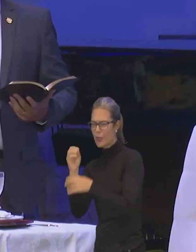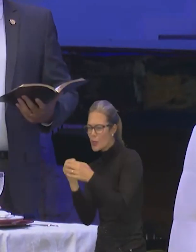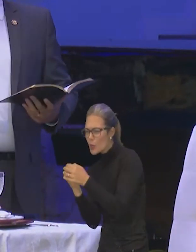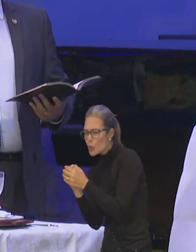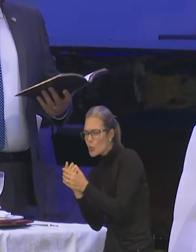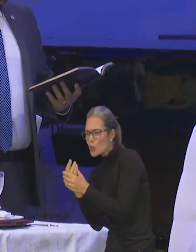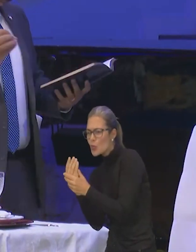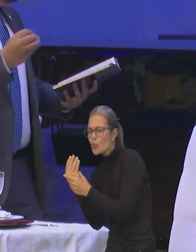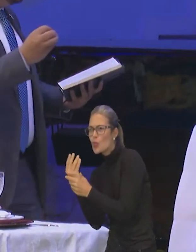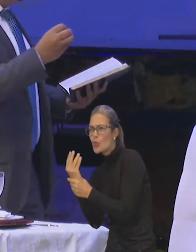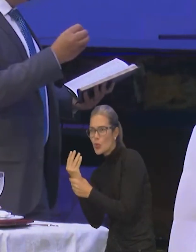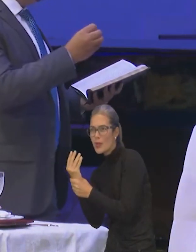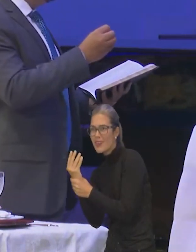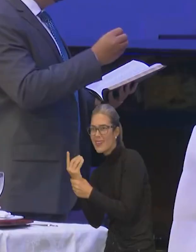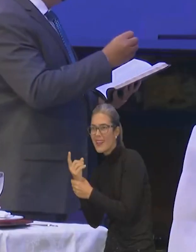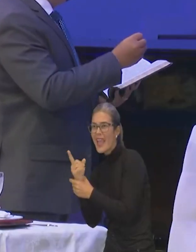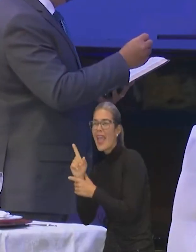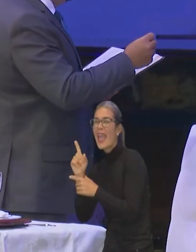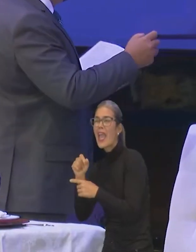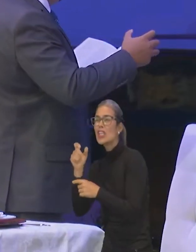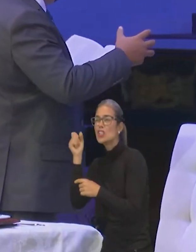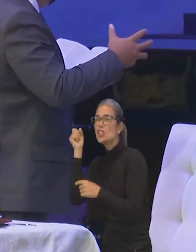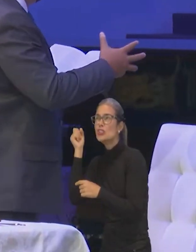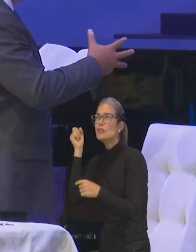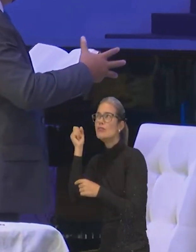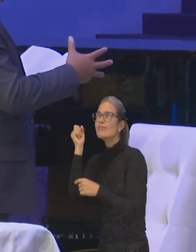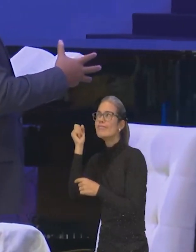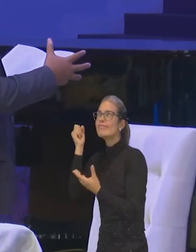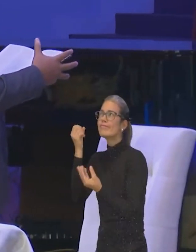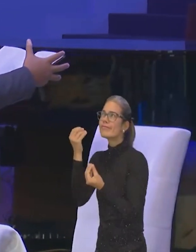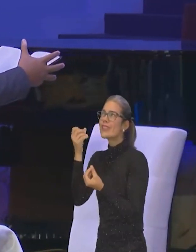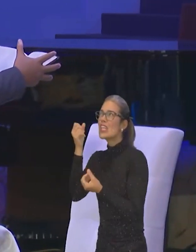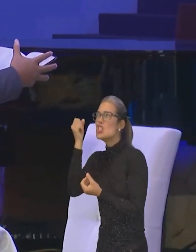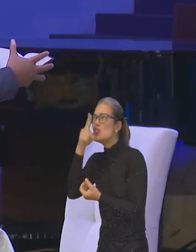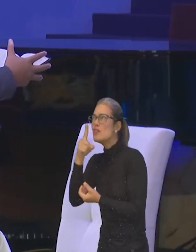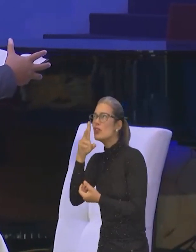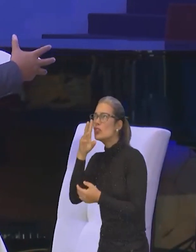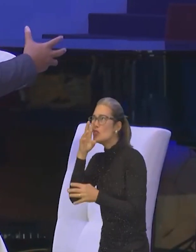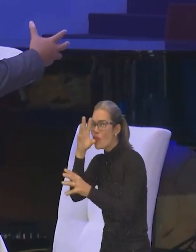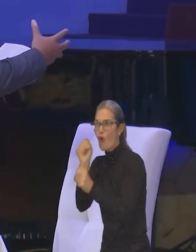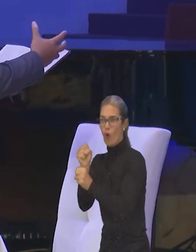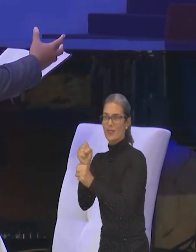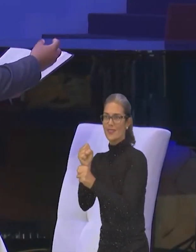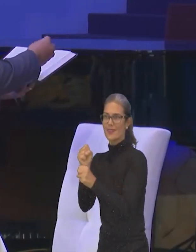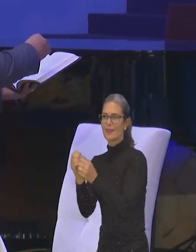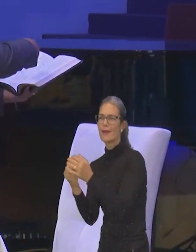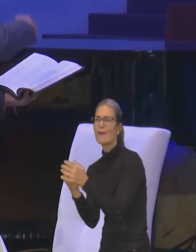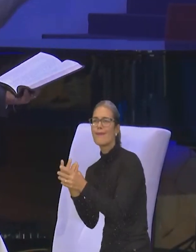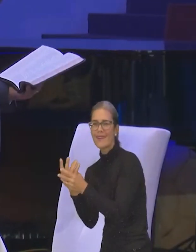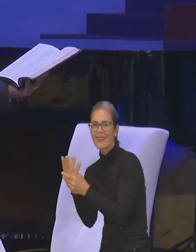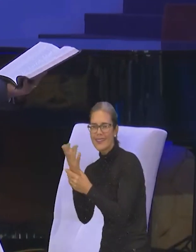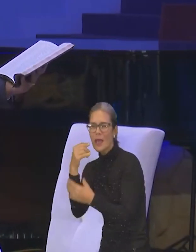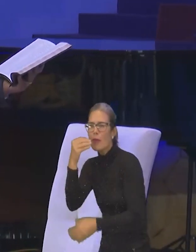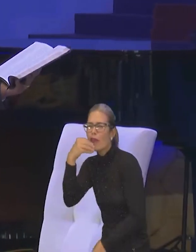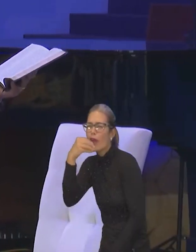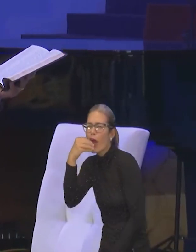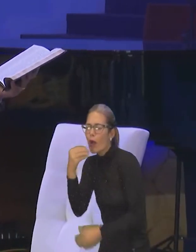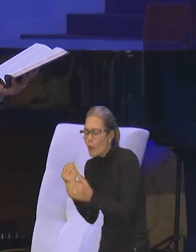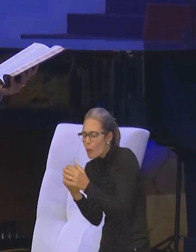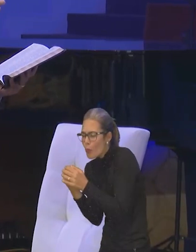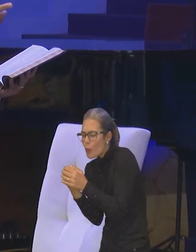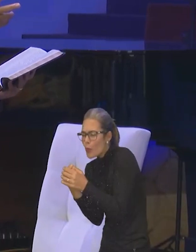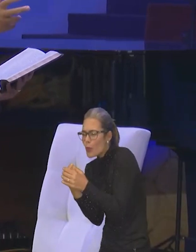broto que tem dificuldade de ficar forte, É um broto que não nasce assim com